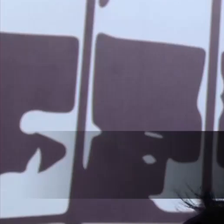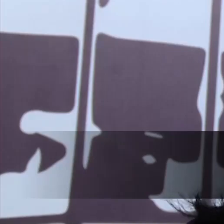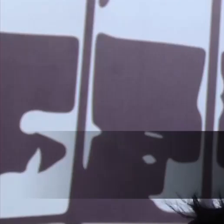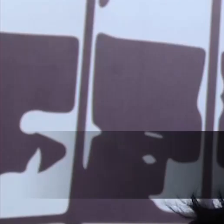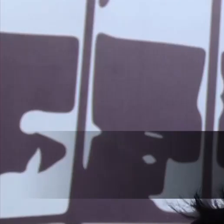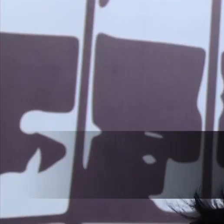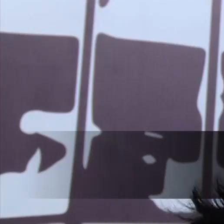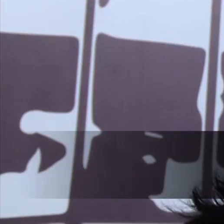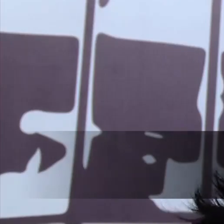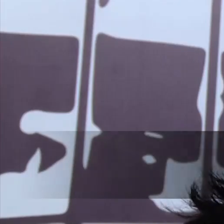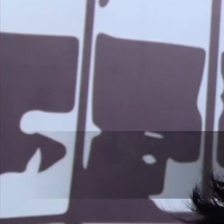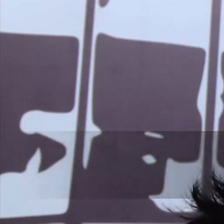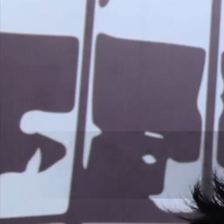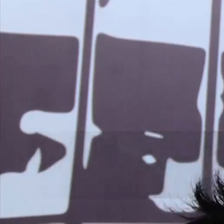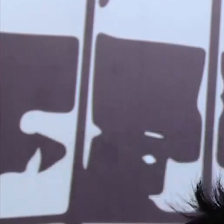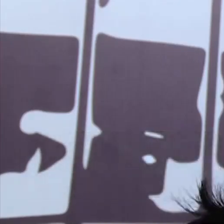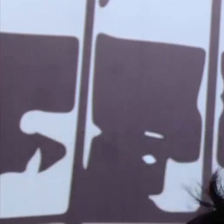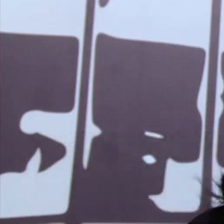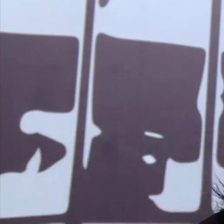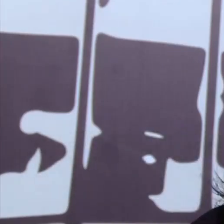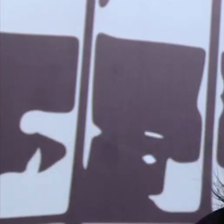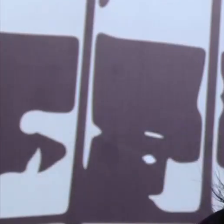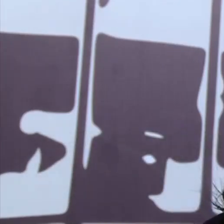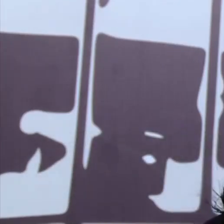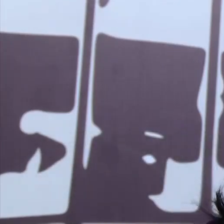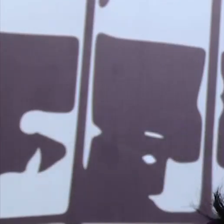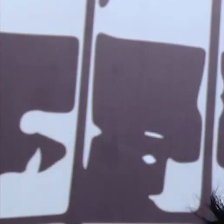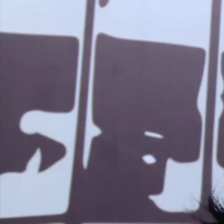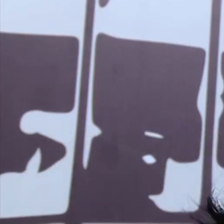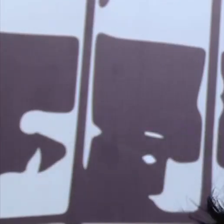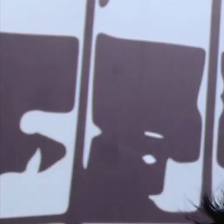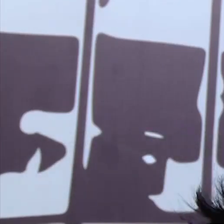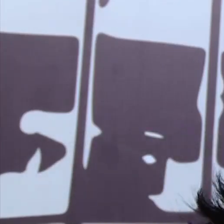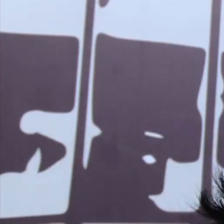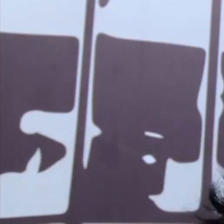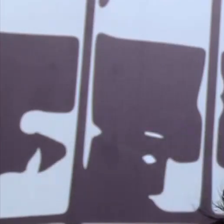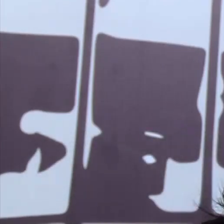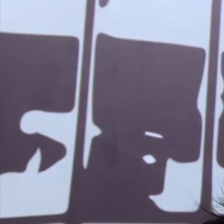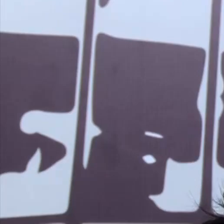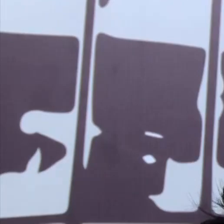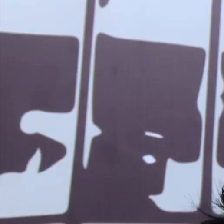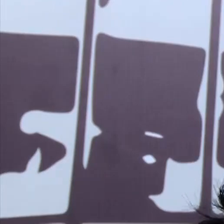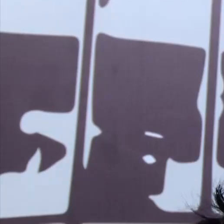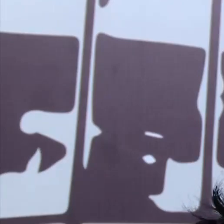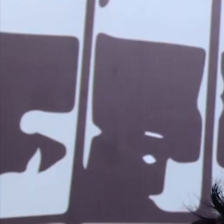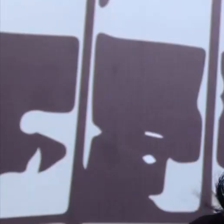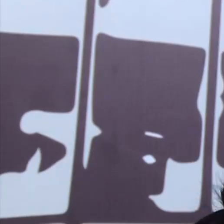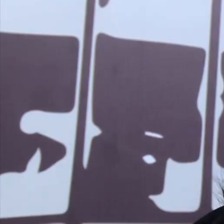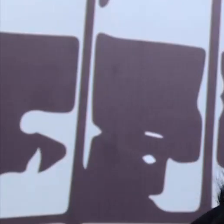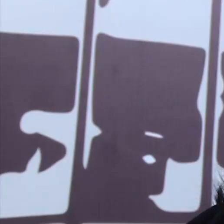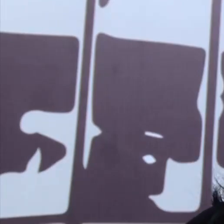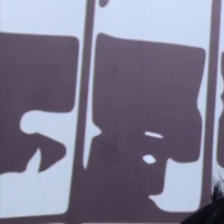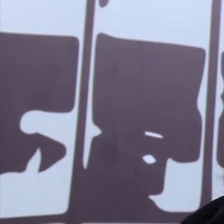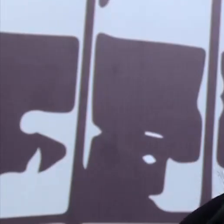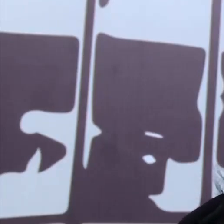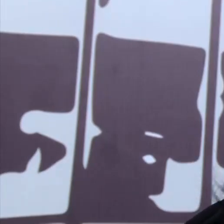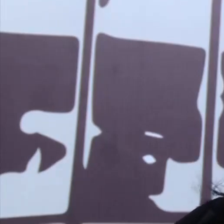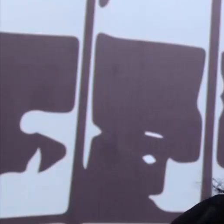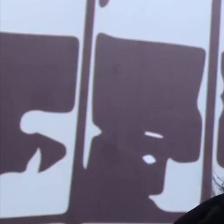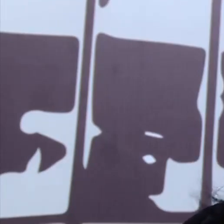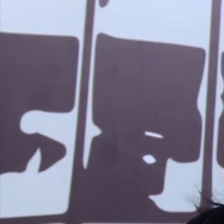cidade, mas assim as pessoas têm que se sentir pertencentes à cidade para também conquistar os seus espaços. Então eu acho que é